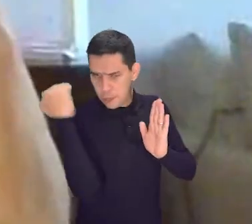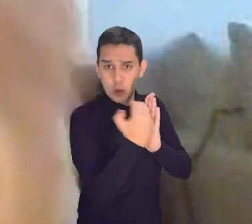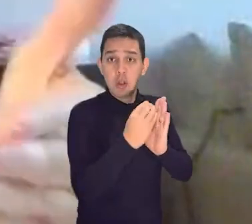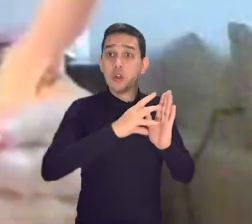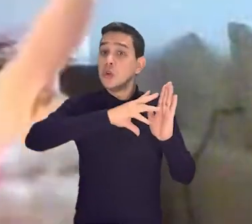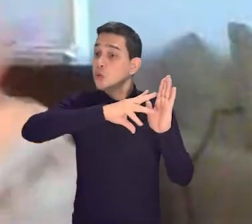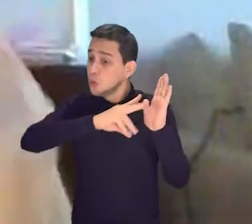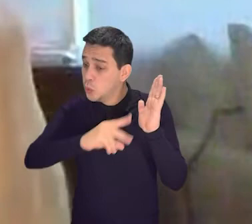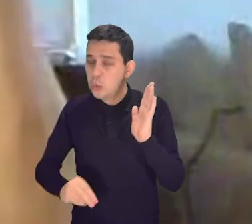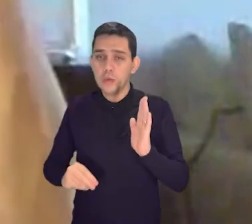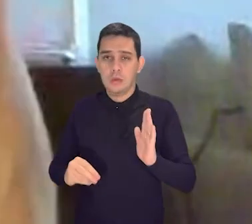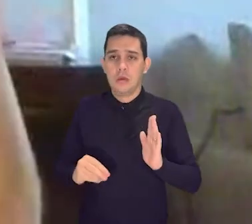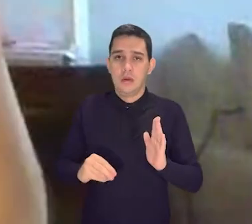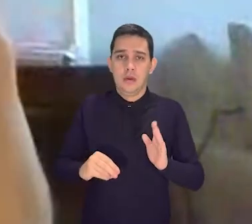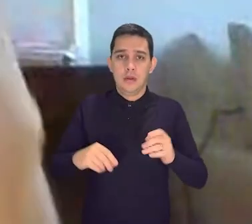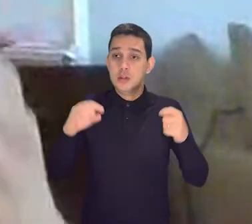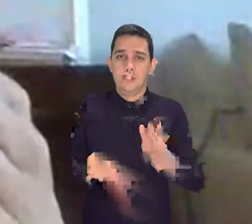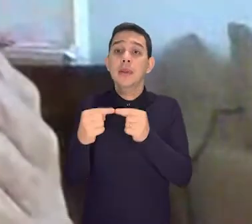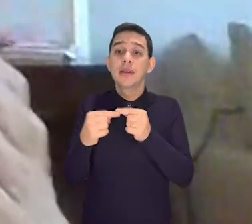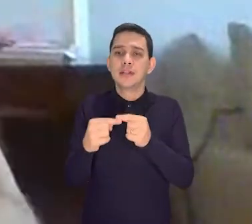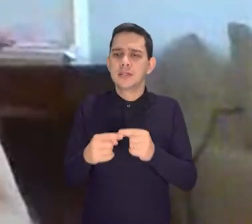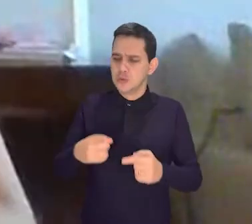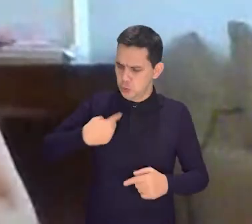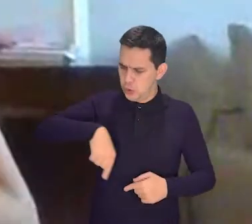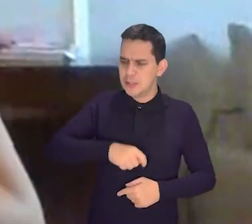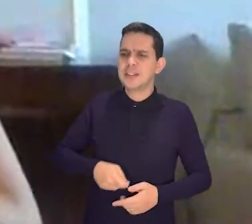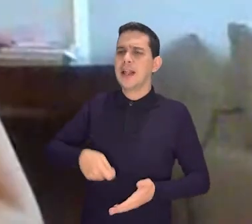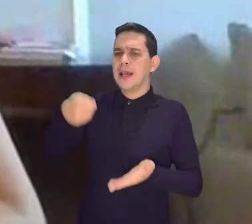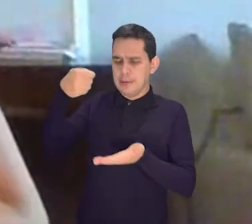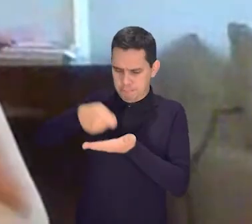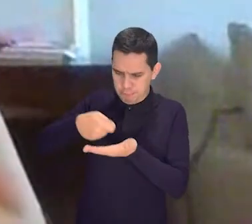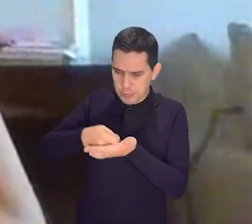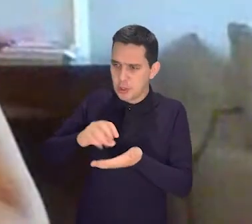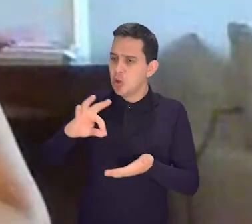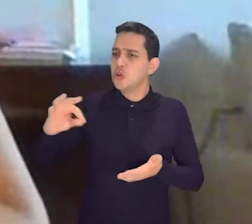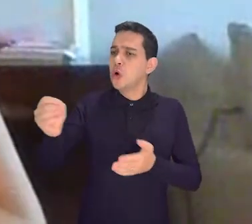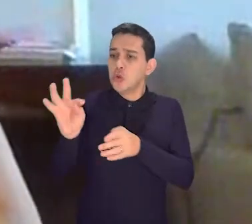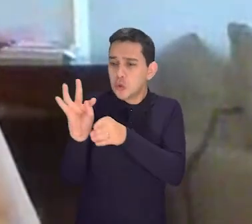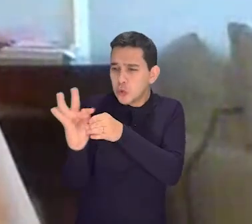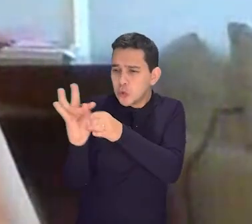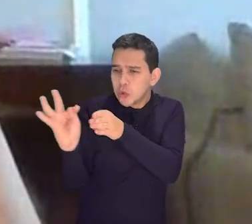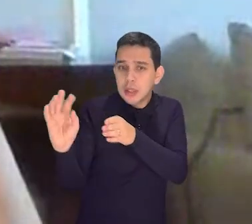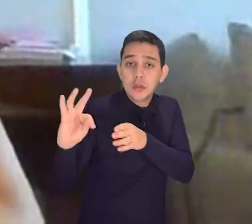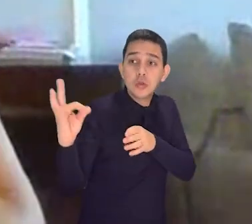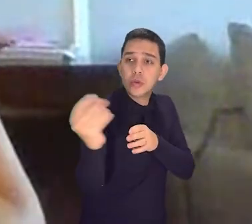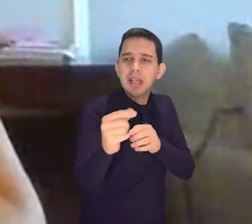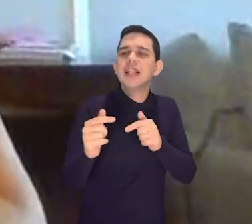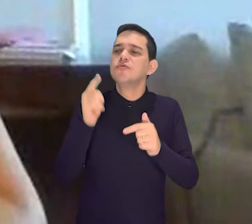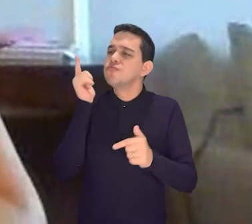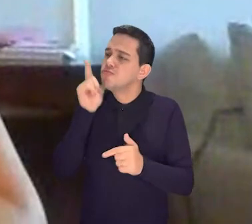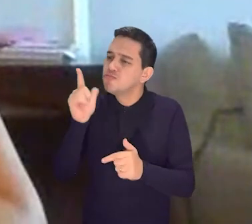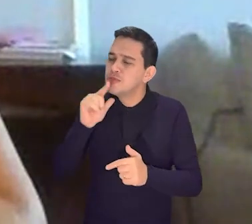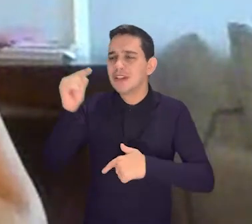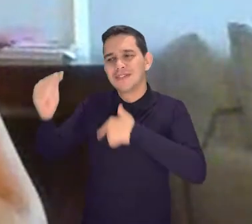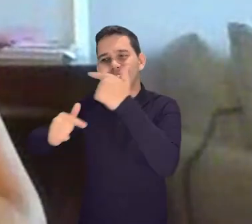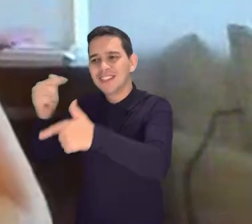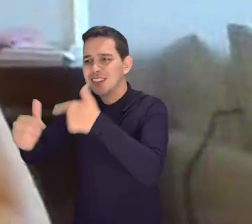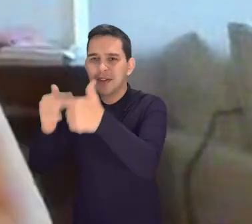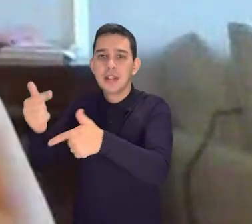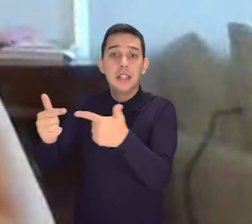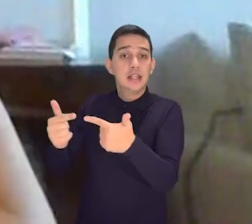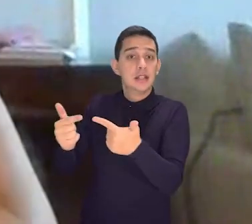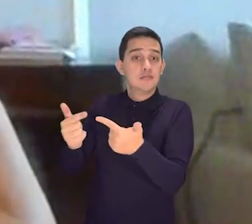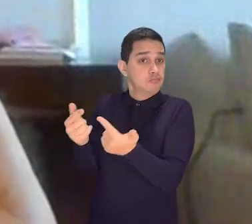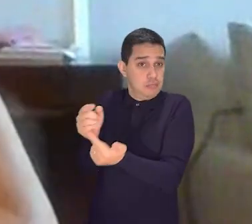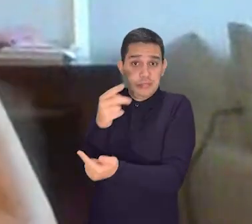da legalidade, e tudo isso aponta no sentido de garantir que o Conselho Tutelar tenha